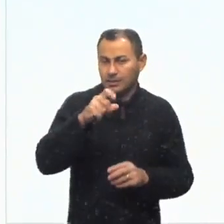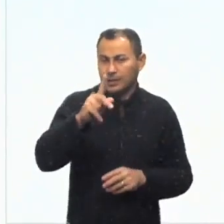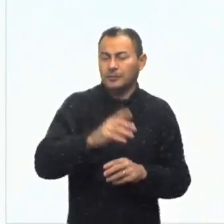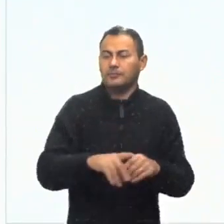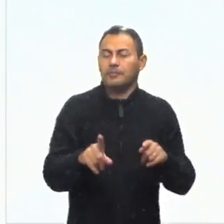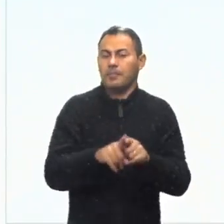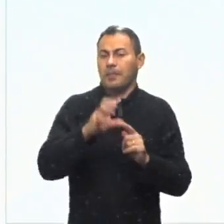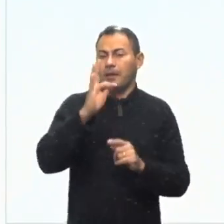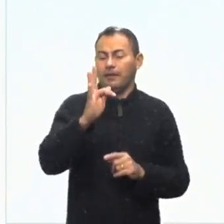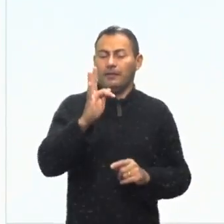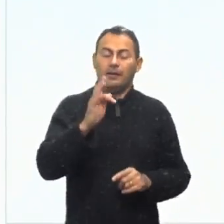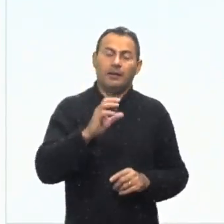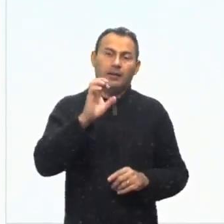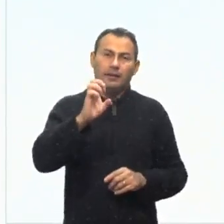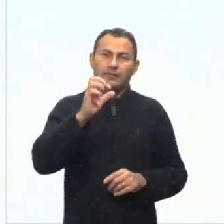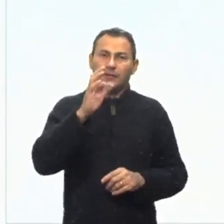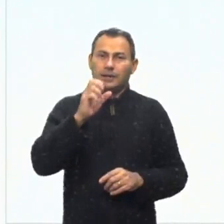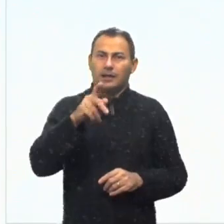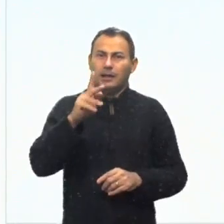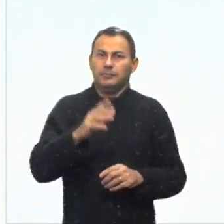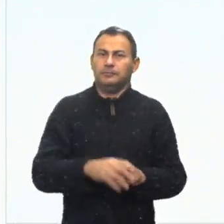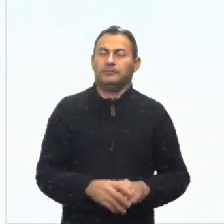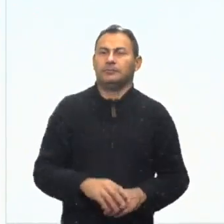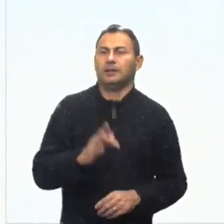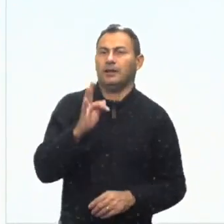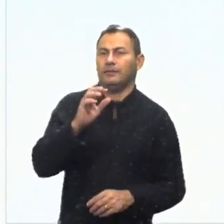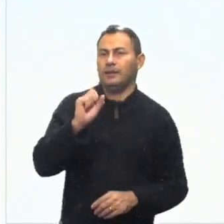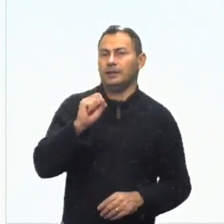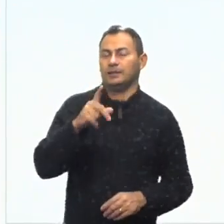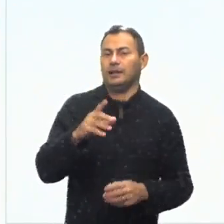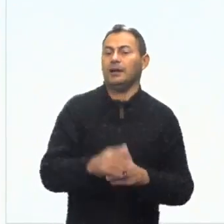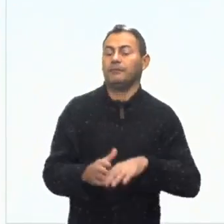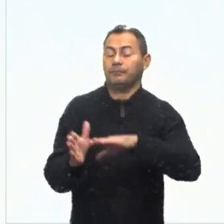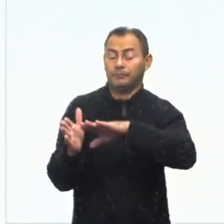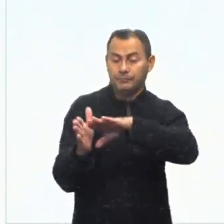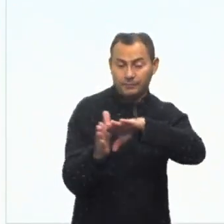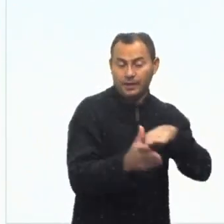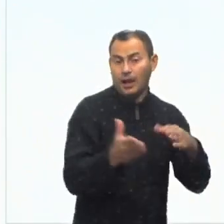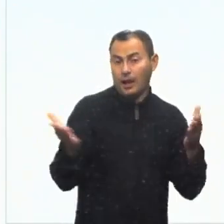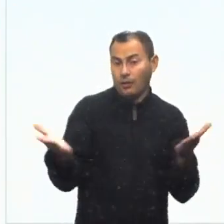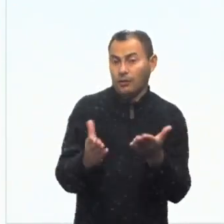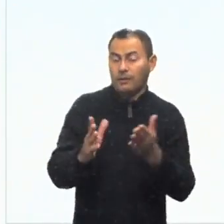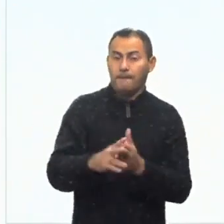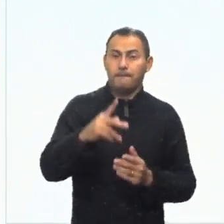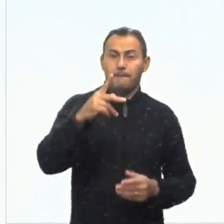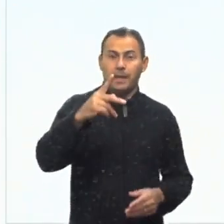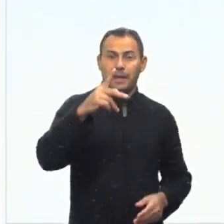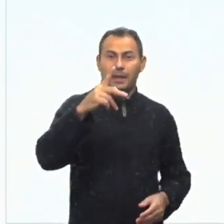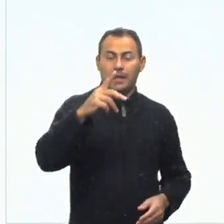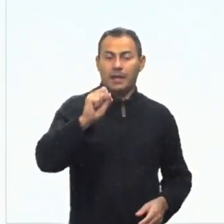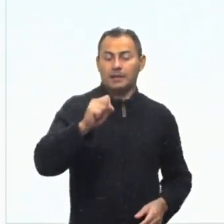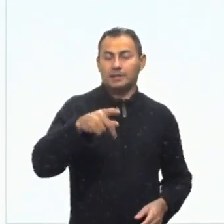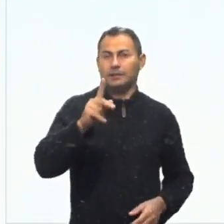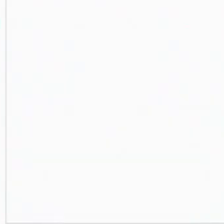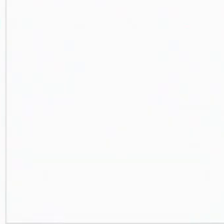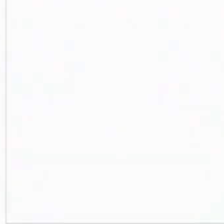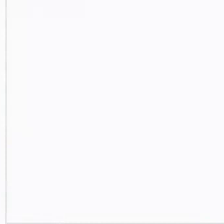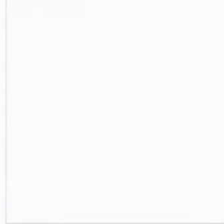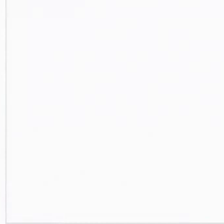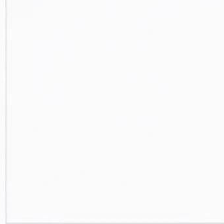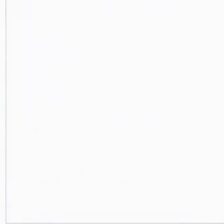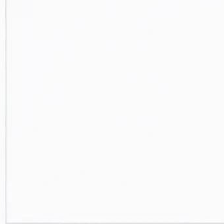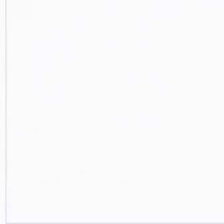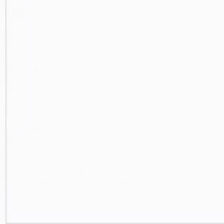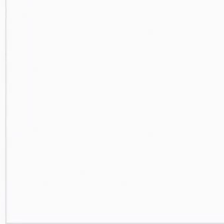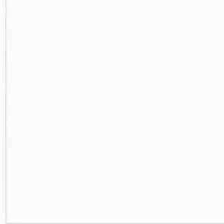viu FSK. Agora entra no PSK. O que acontece no PSK? Como eu falei